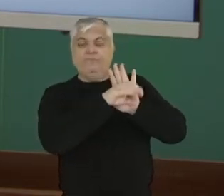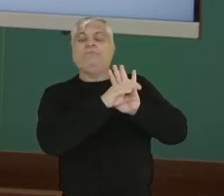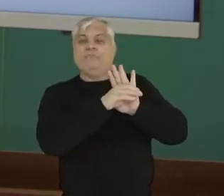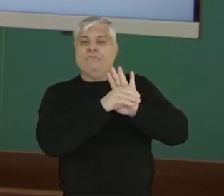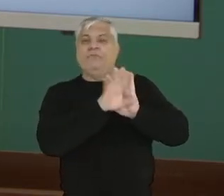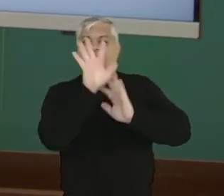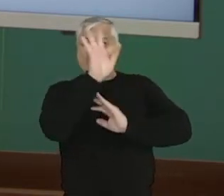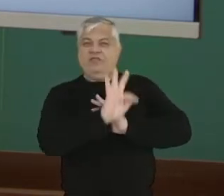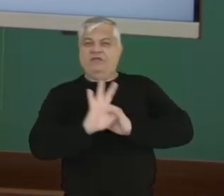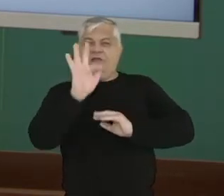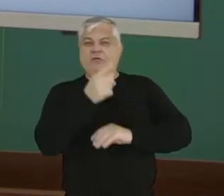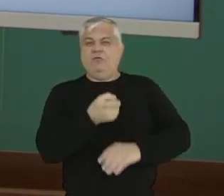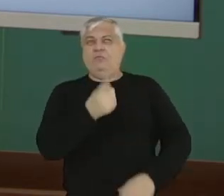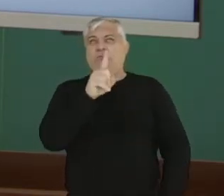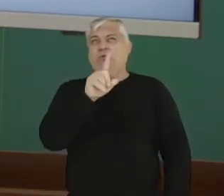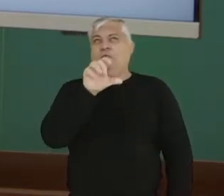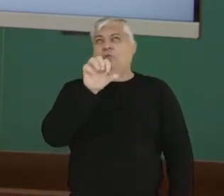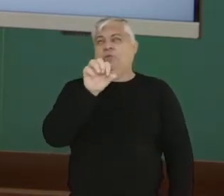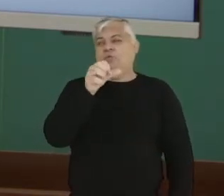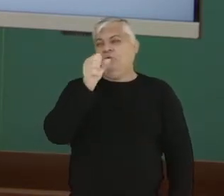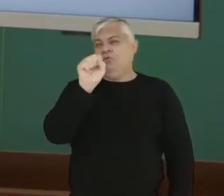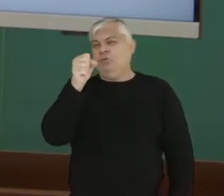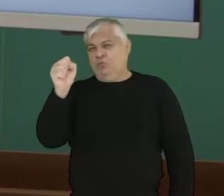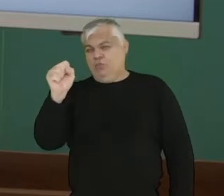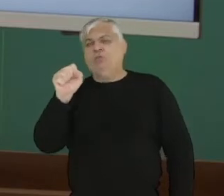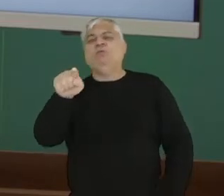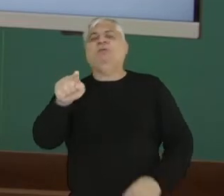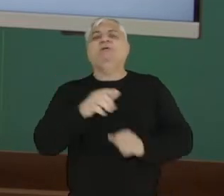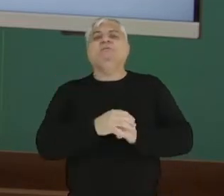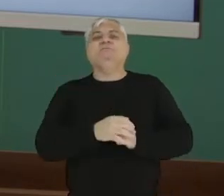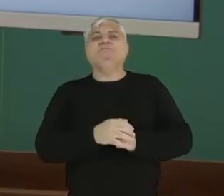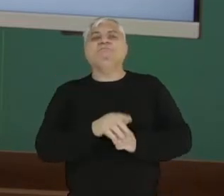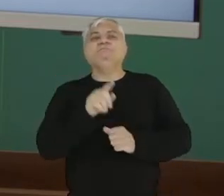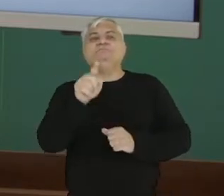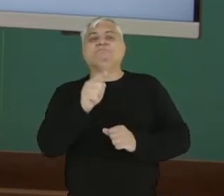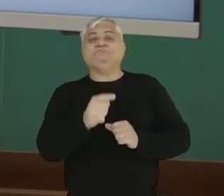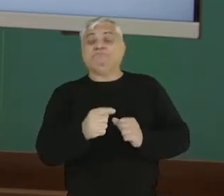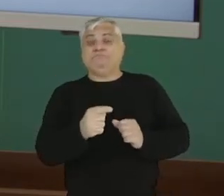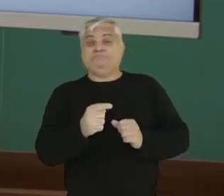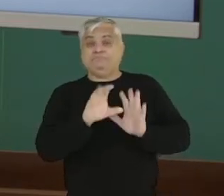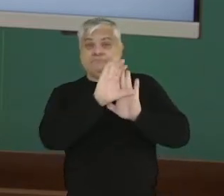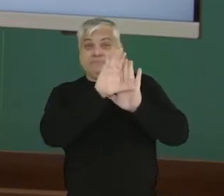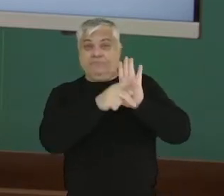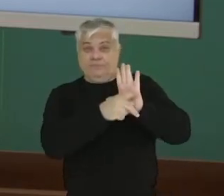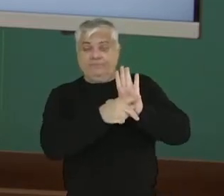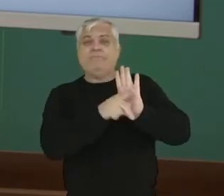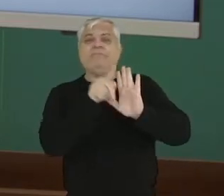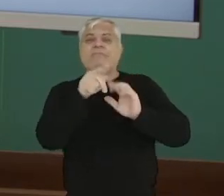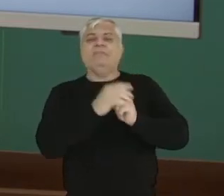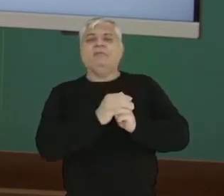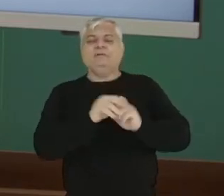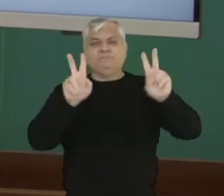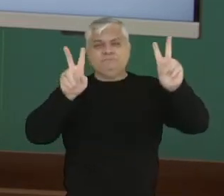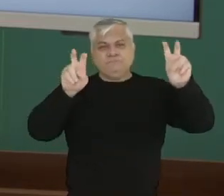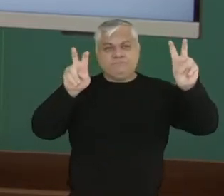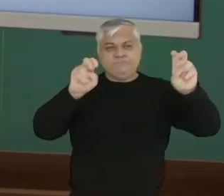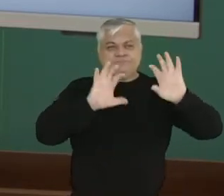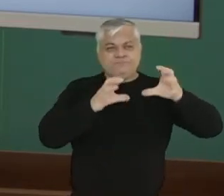de 1988, tida como cidadã, no capítulo dedicado a tratar das Forças